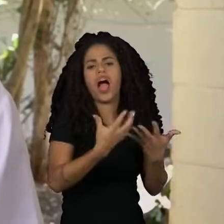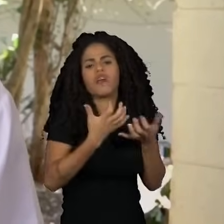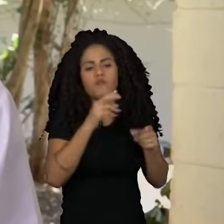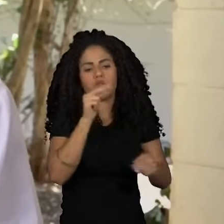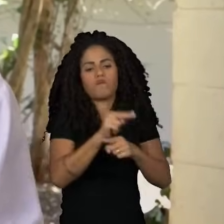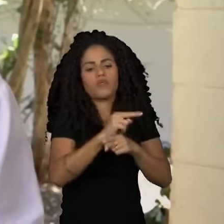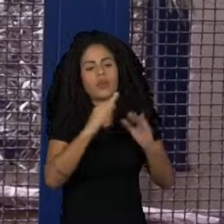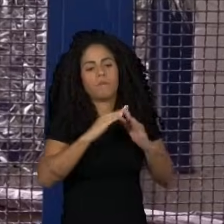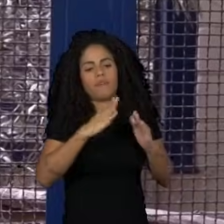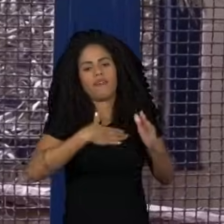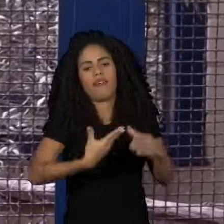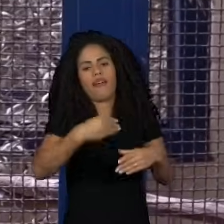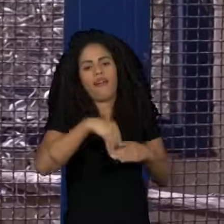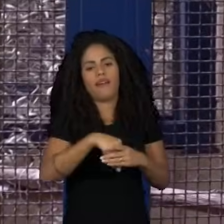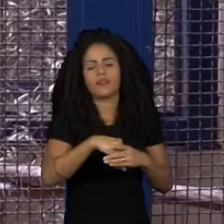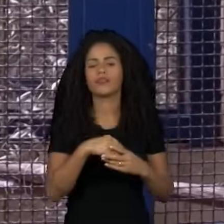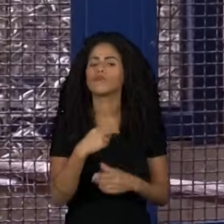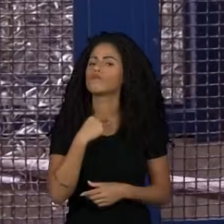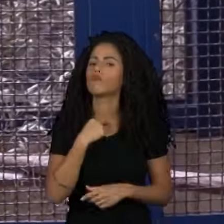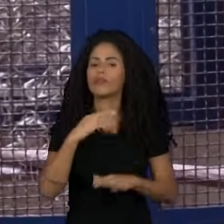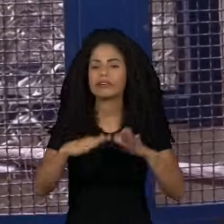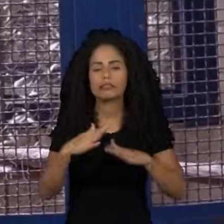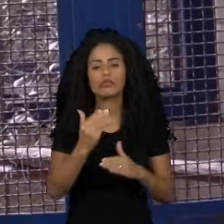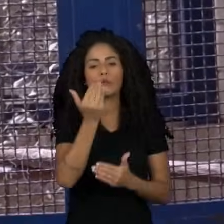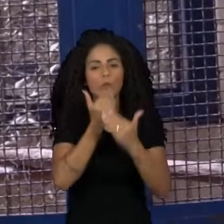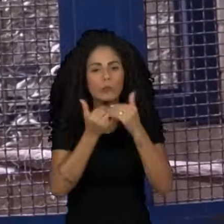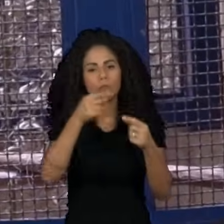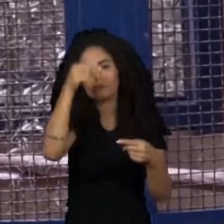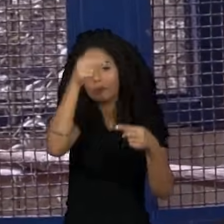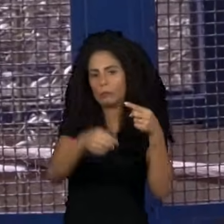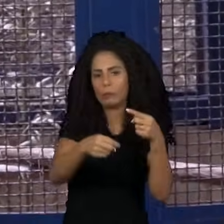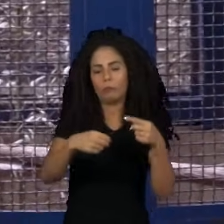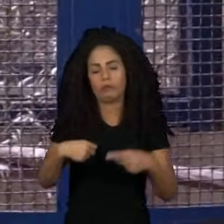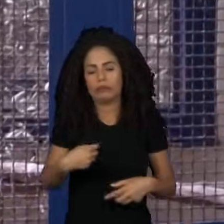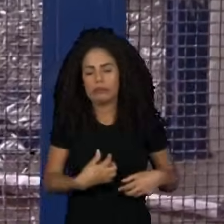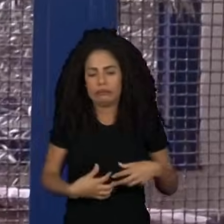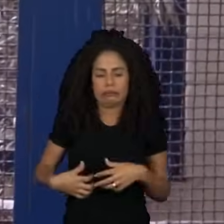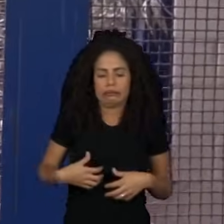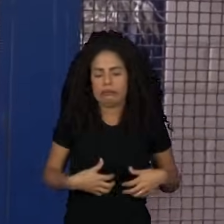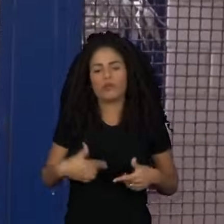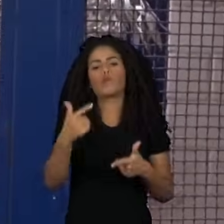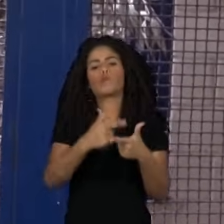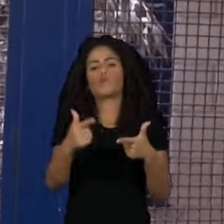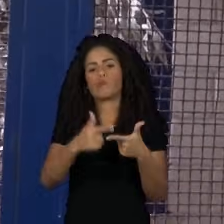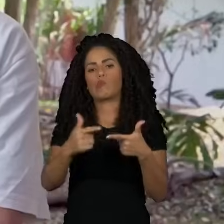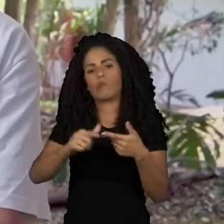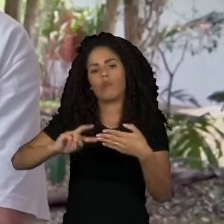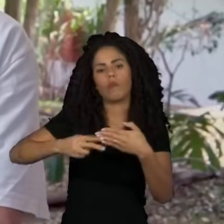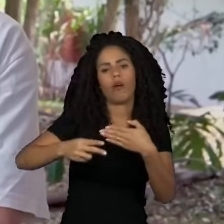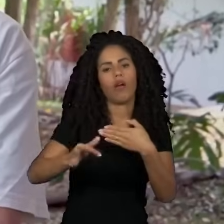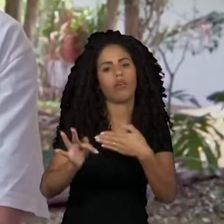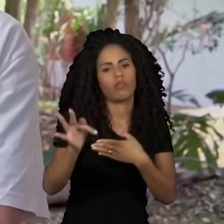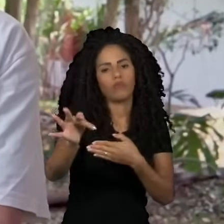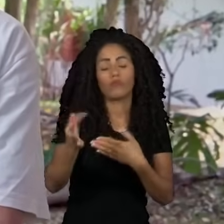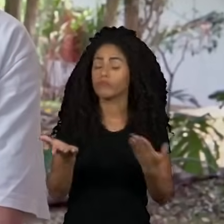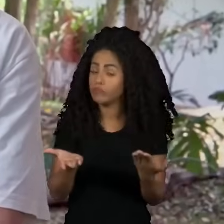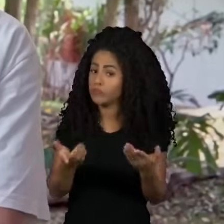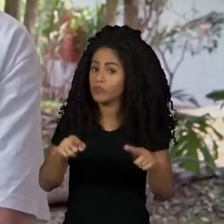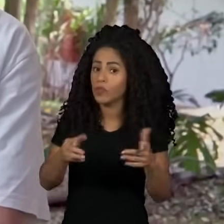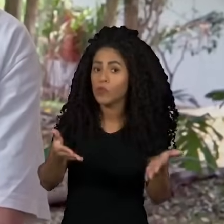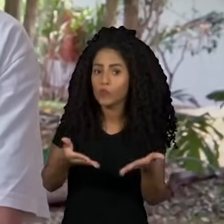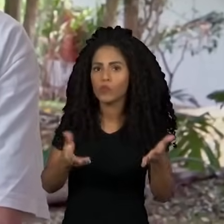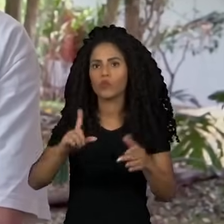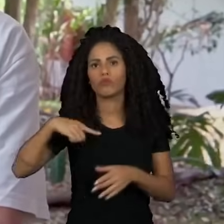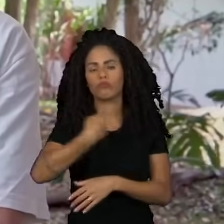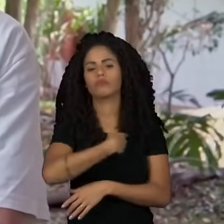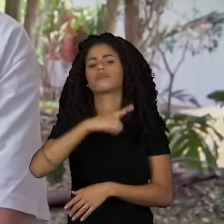de casa e às vezes dá uma alimentação incorreta, que isso vai refletir durante toda a vida do animal. Hoje em dia, a gente